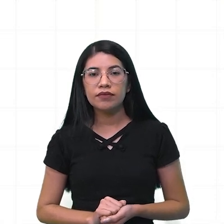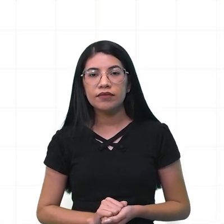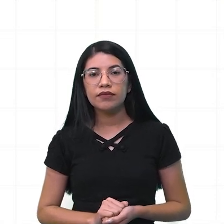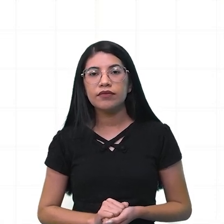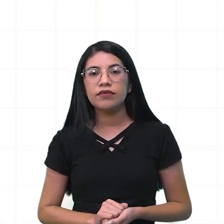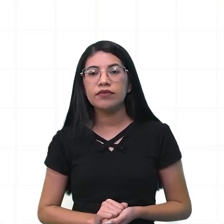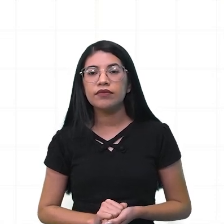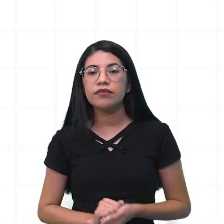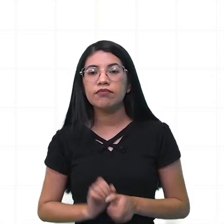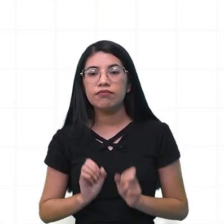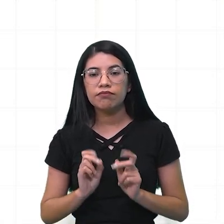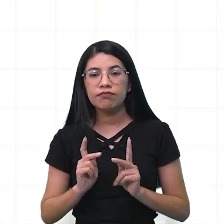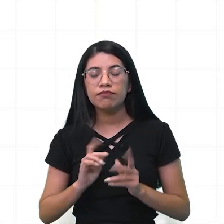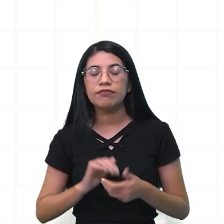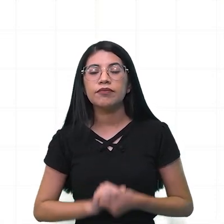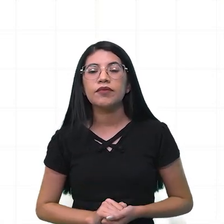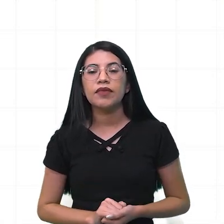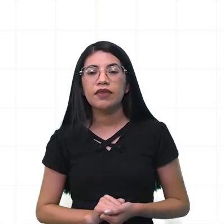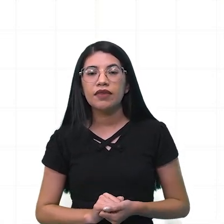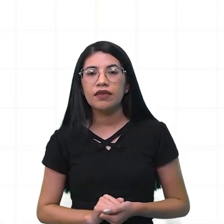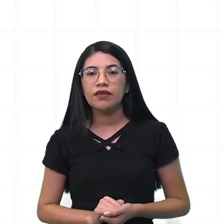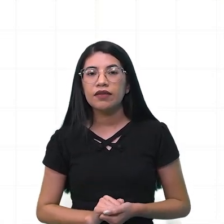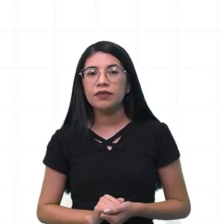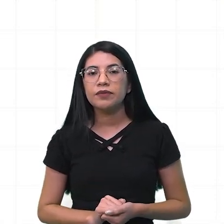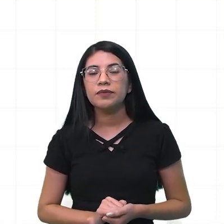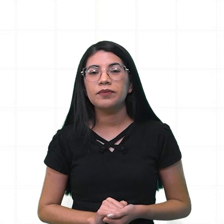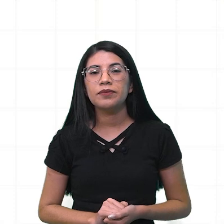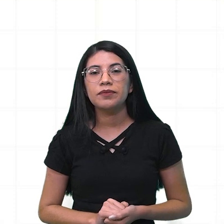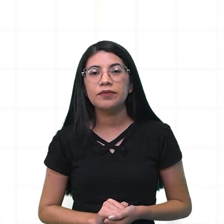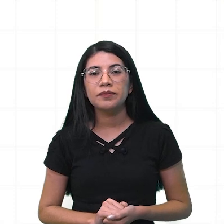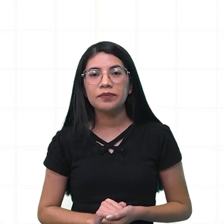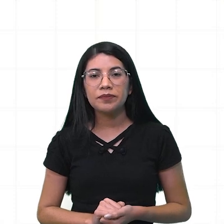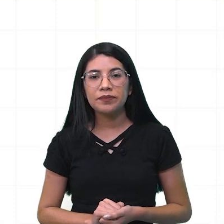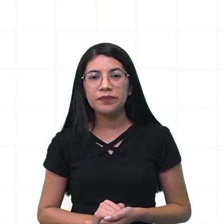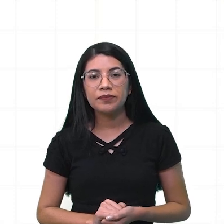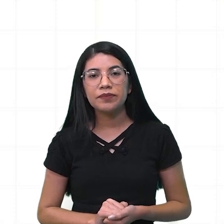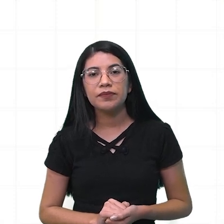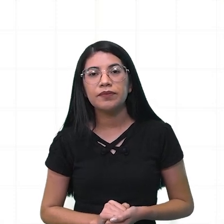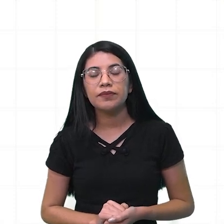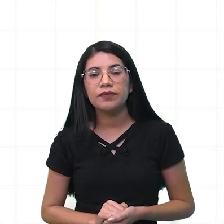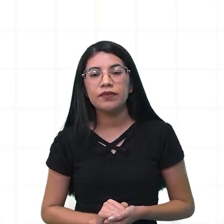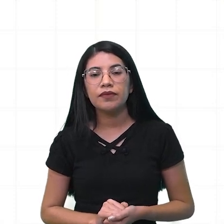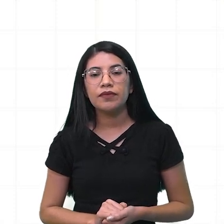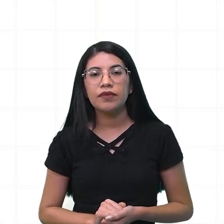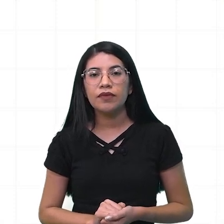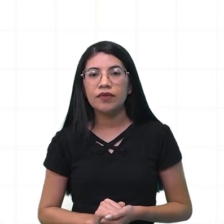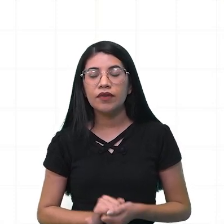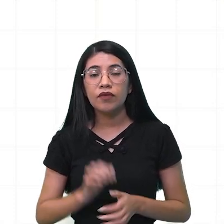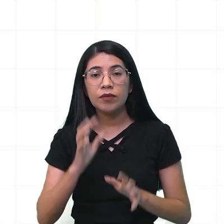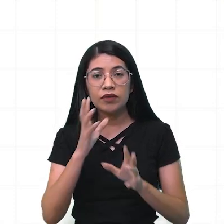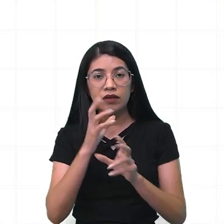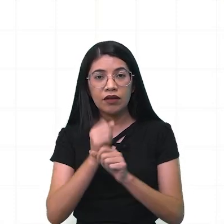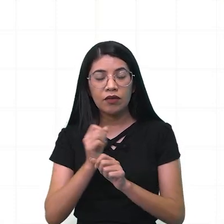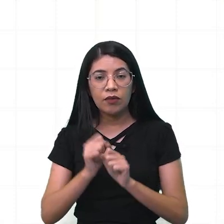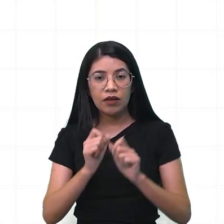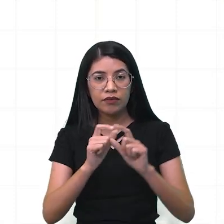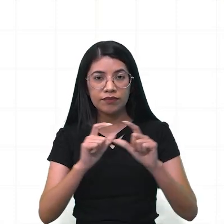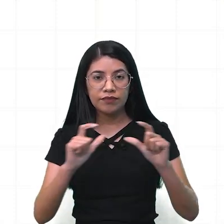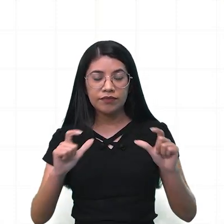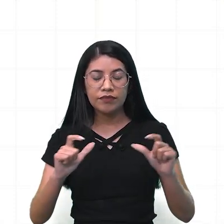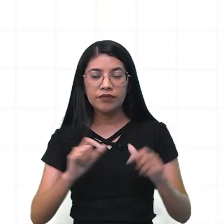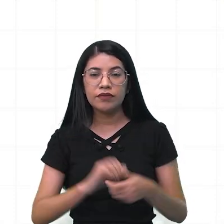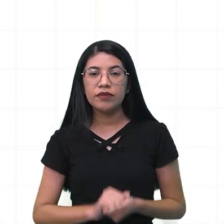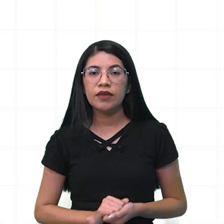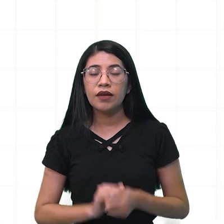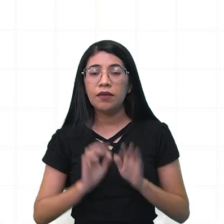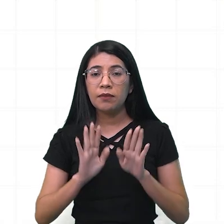Beleza? Tranquilo? Muito bem, então vamos aqui para o cálculo do perímetro. Nós só podemos